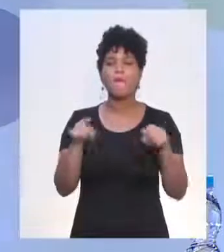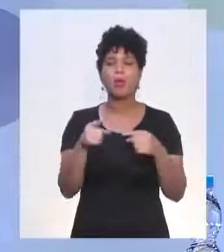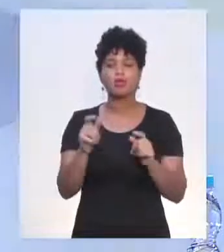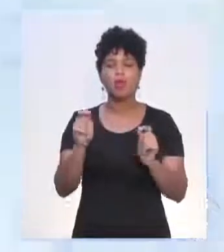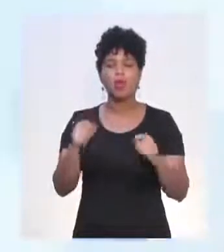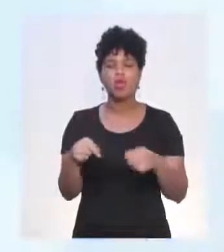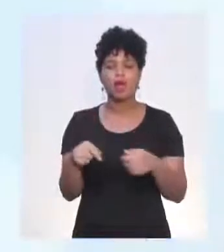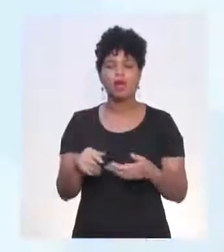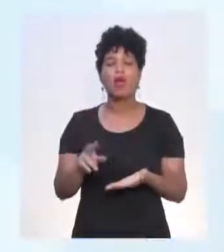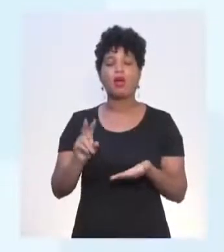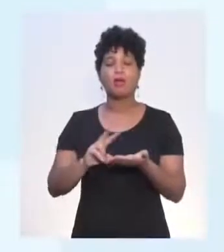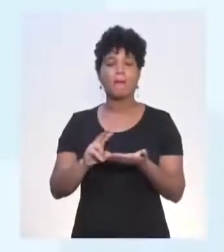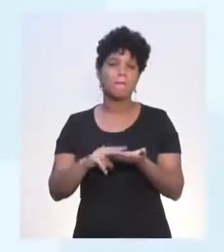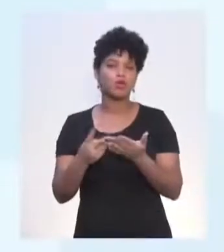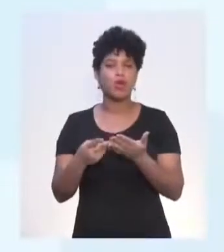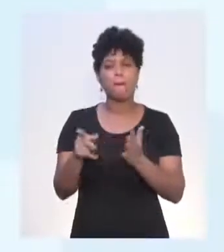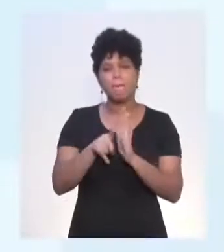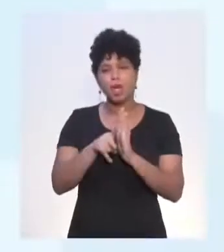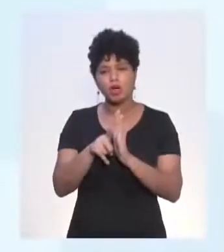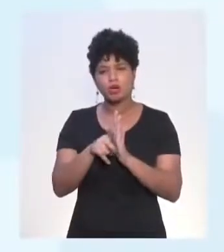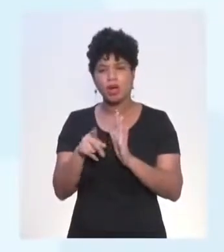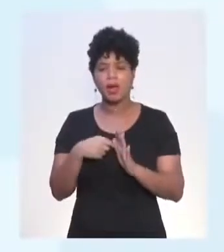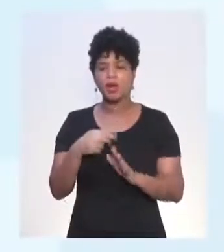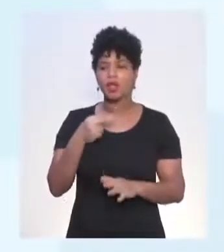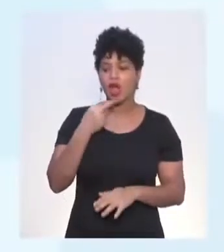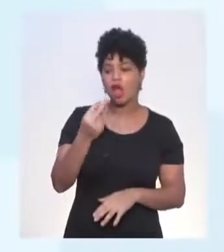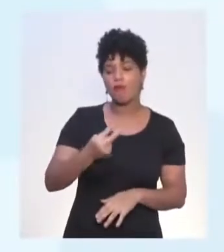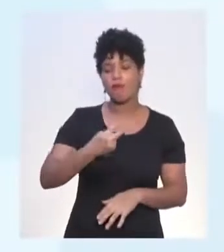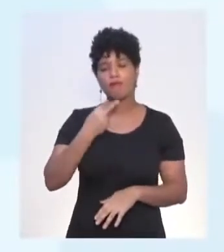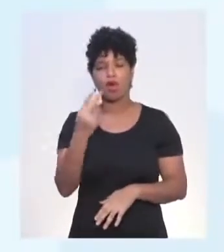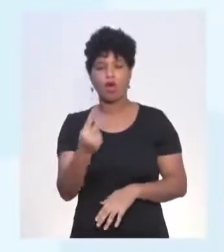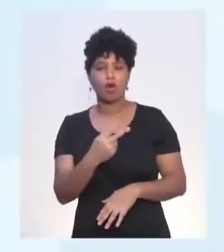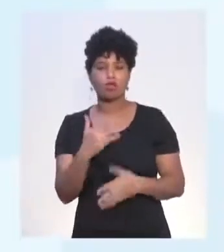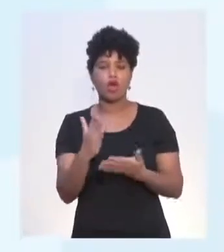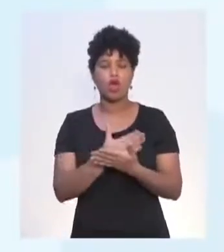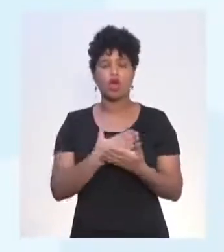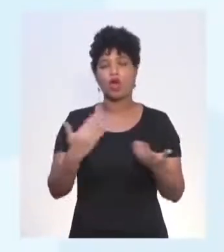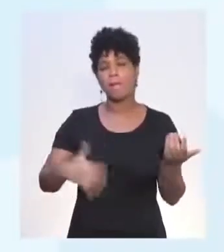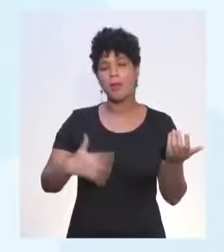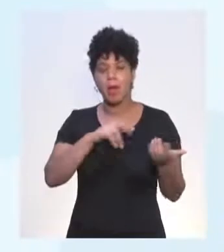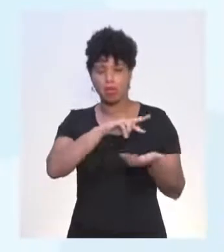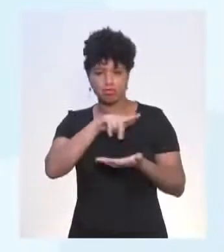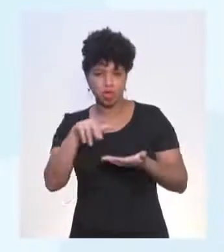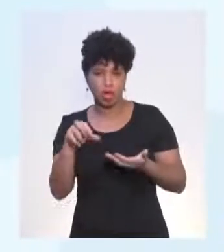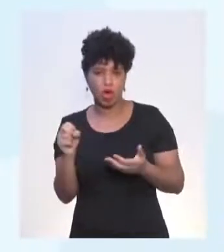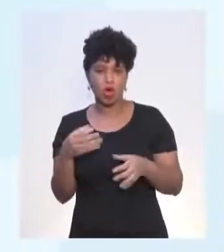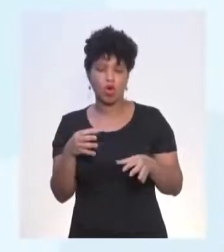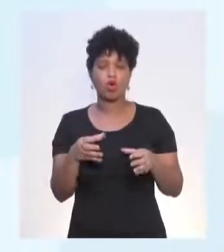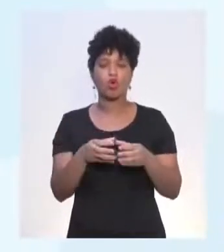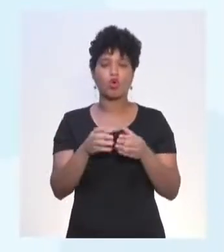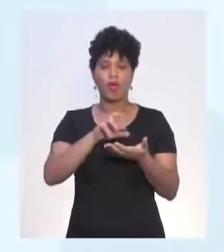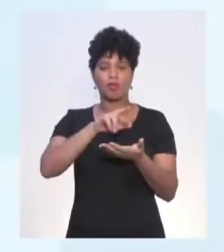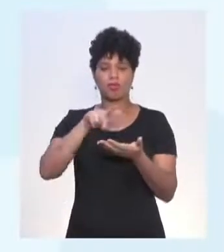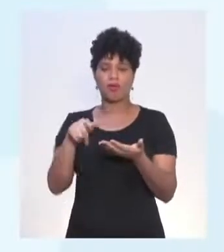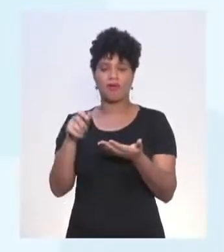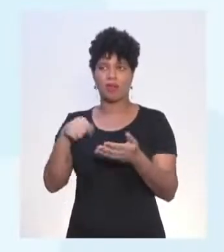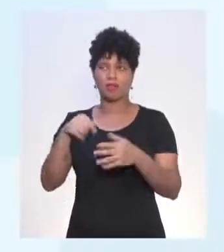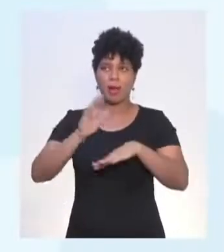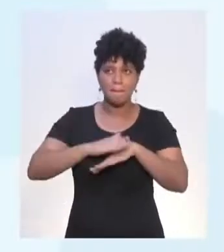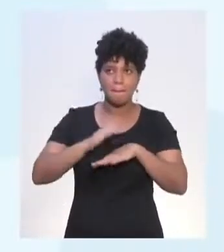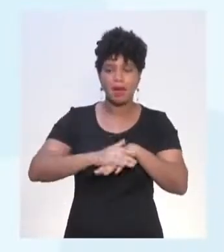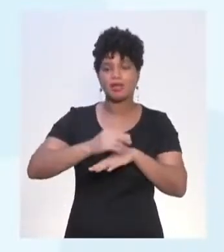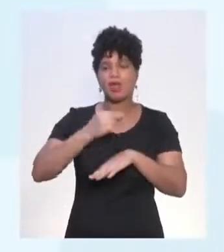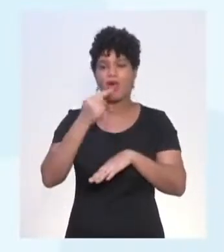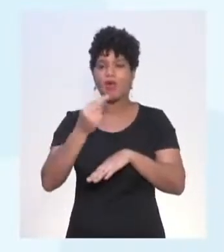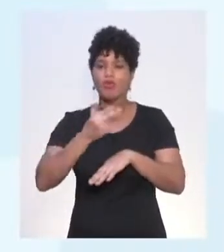de uma obra musical escrita para certas vozes certos instrumentos ou conjuntos visando sua execução